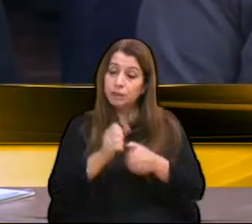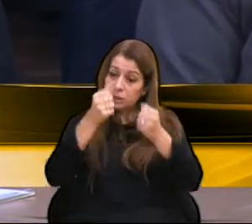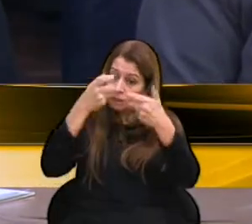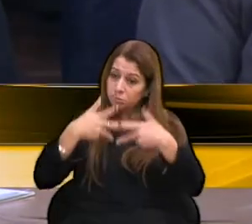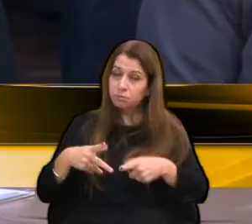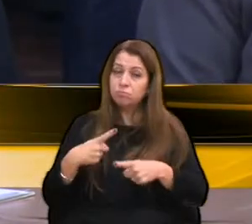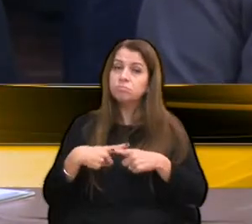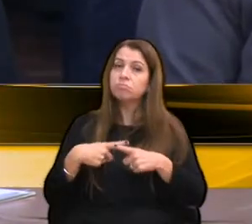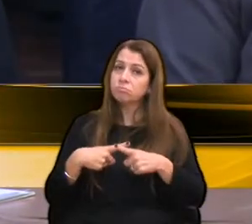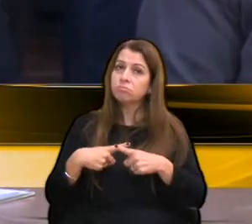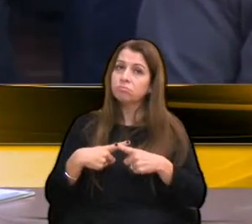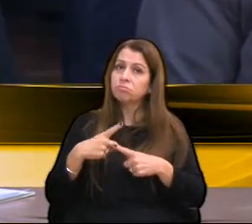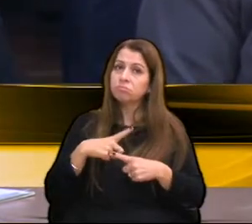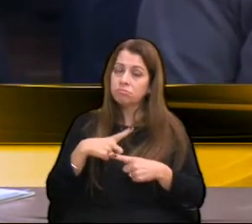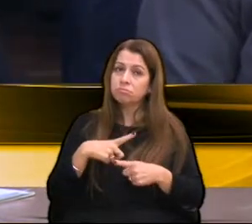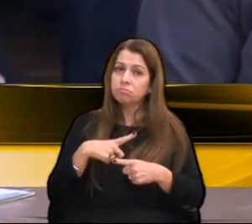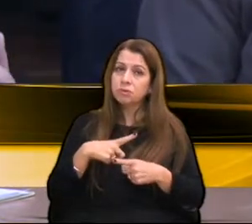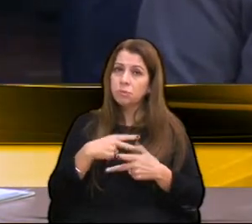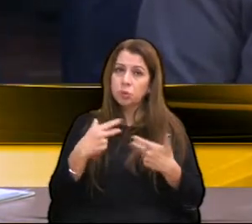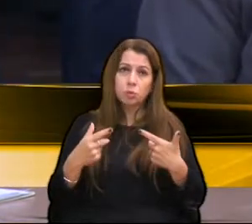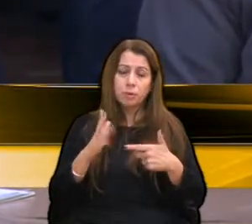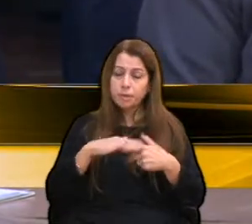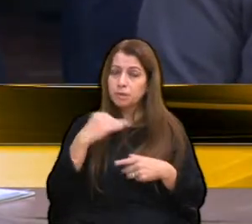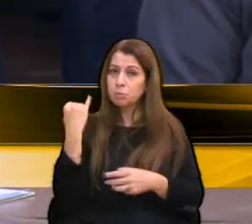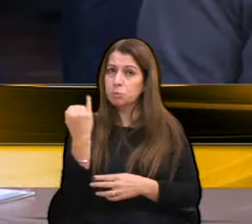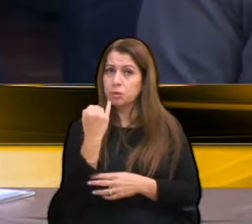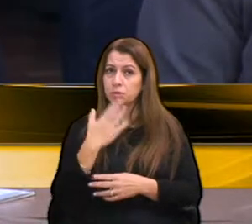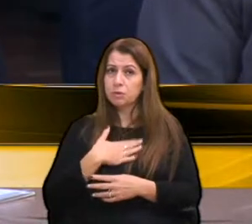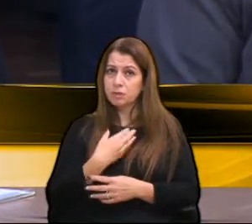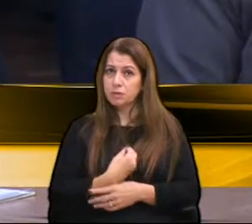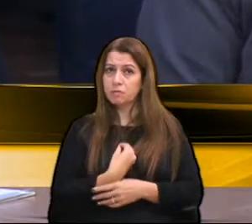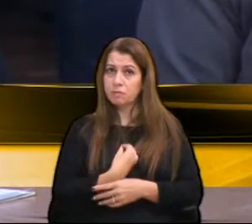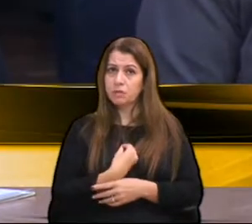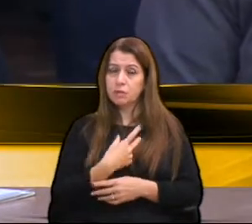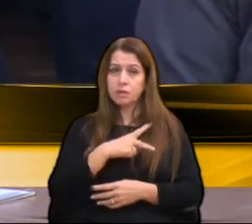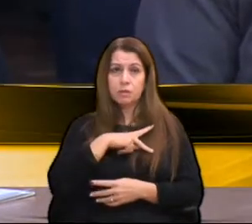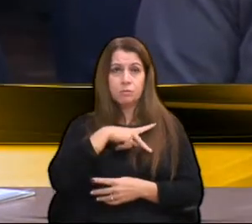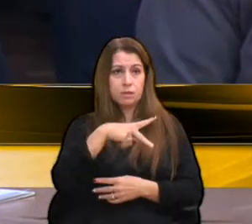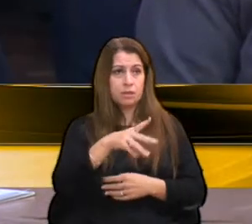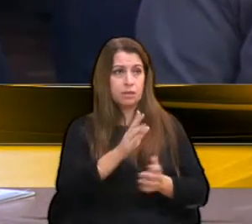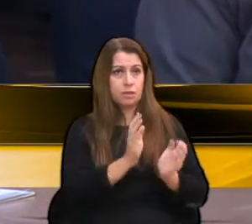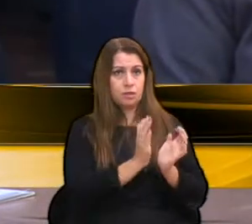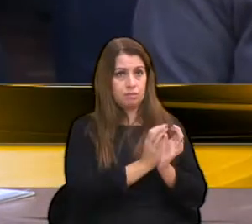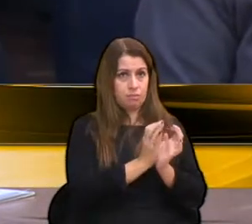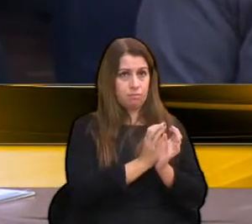quê. Eu tive uma das coisas mais importantes na minha vida foi ter sido presidente da PAE.